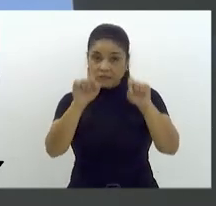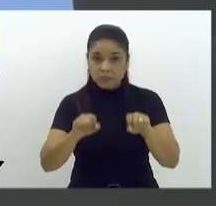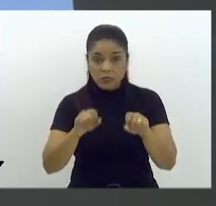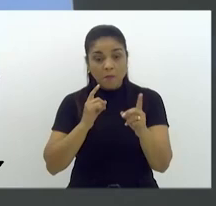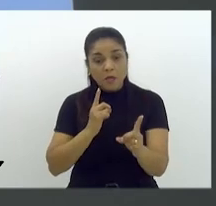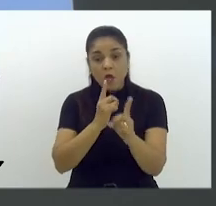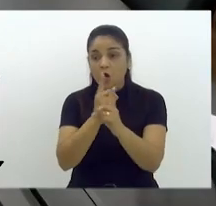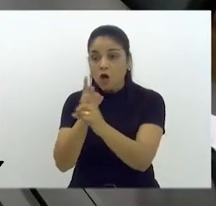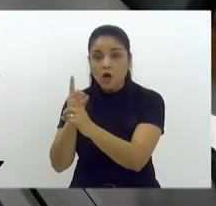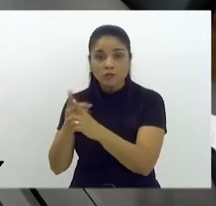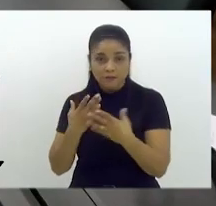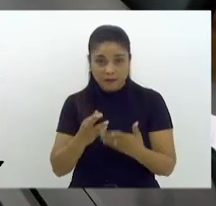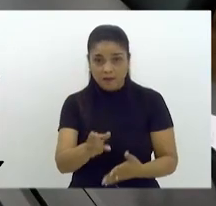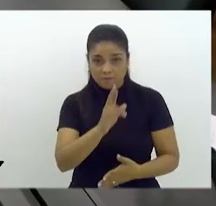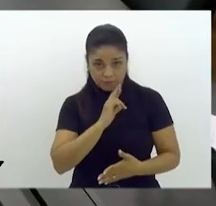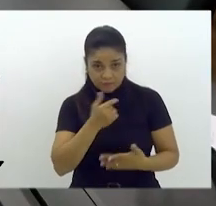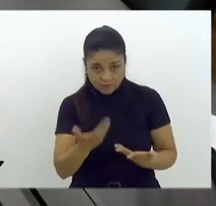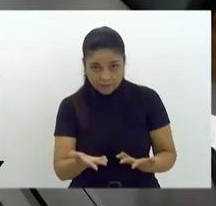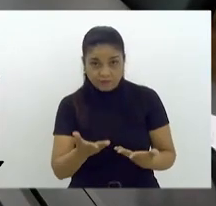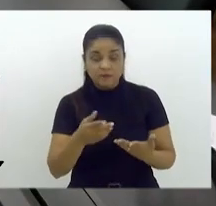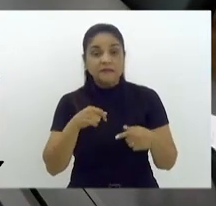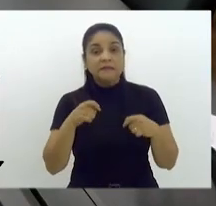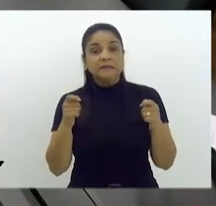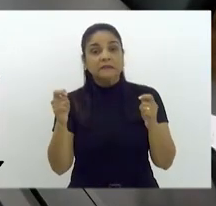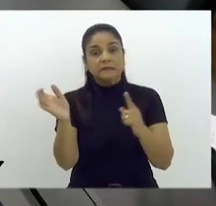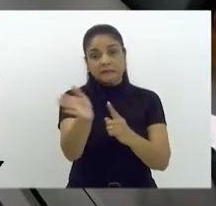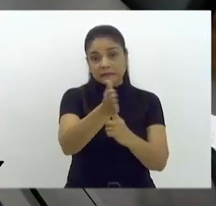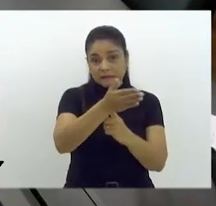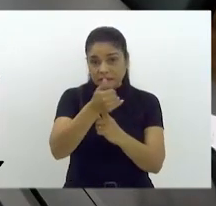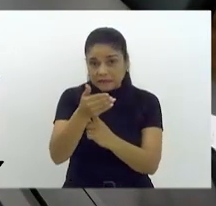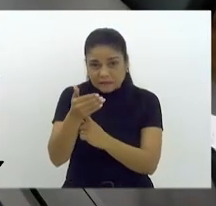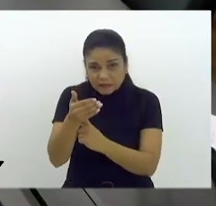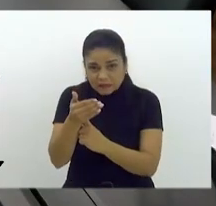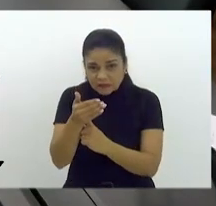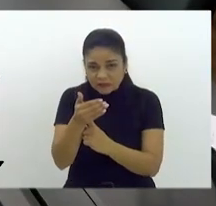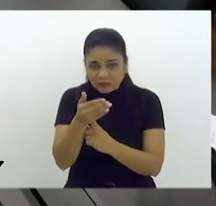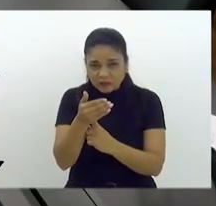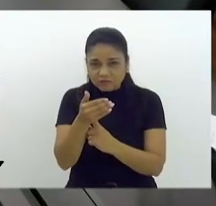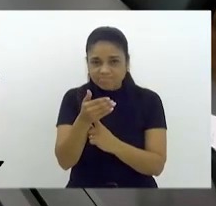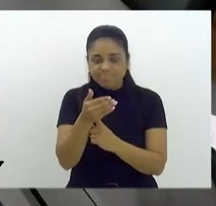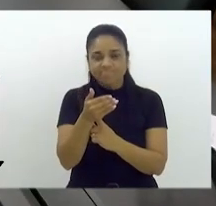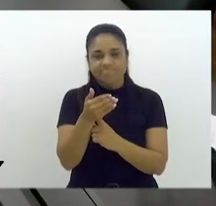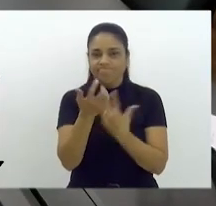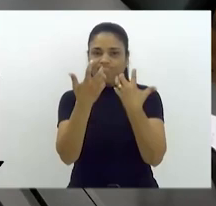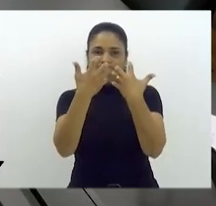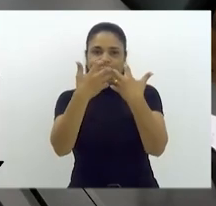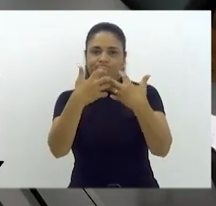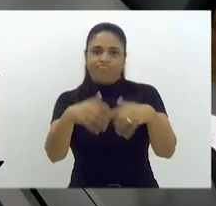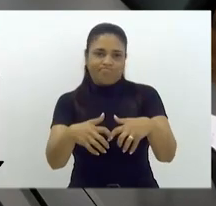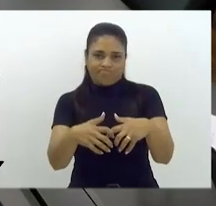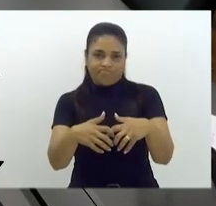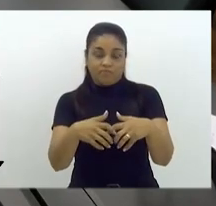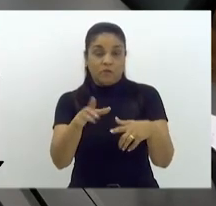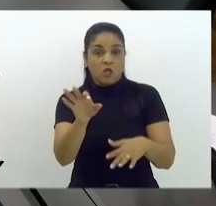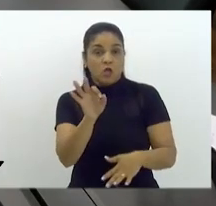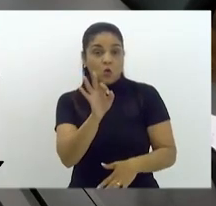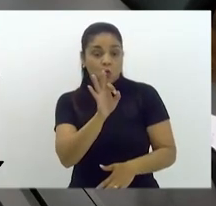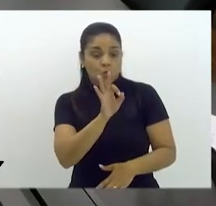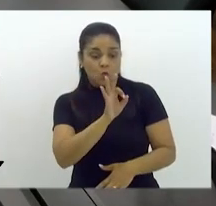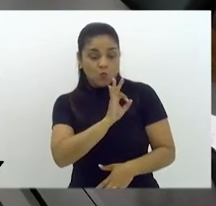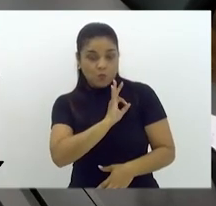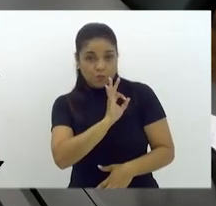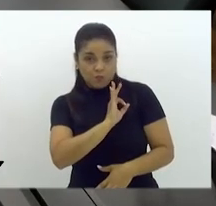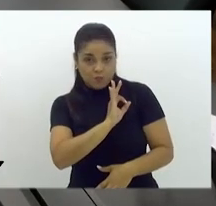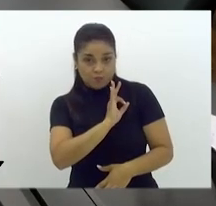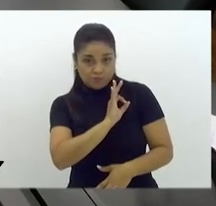nós tivermos de deficiências ou não tivermos a capacitação adequada para que o policial realmente